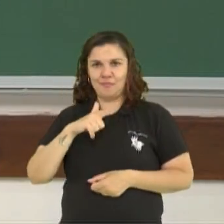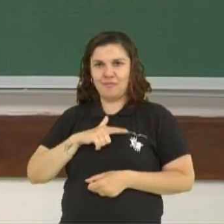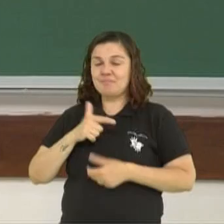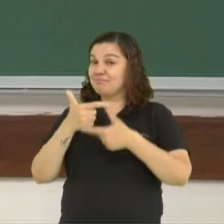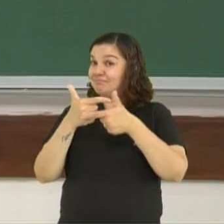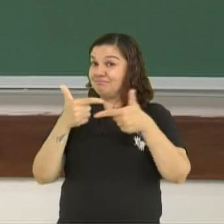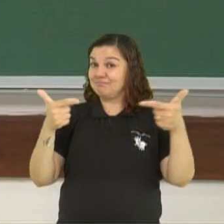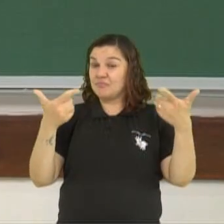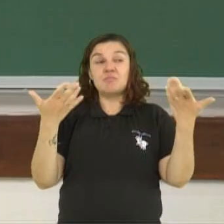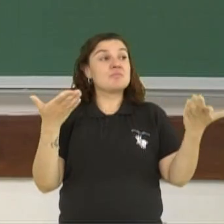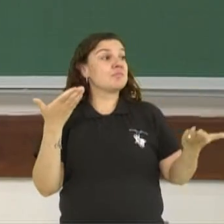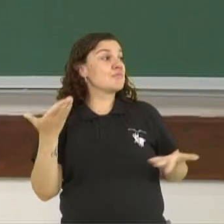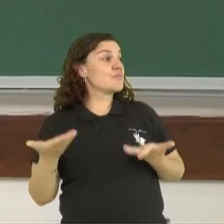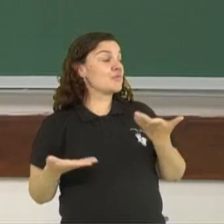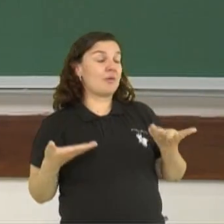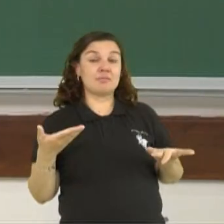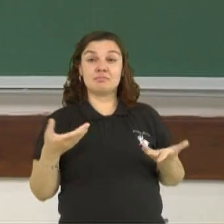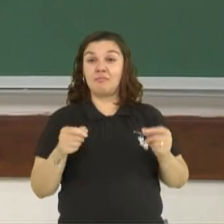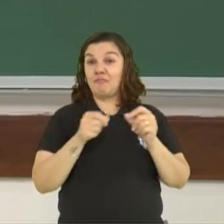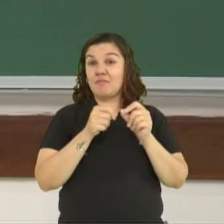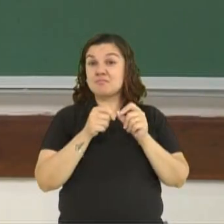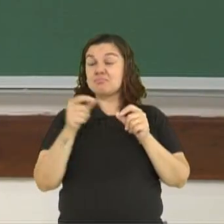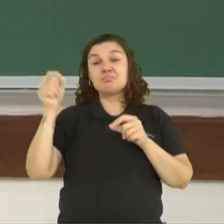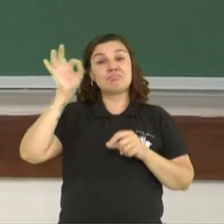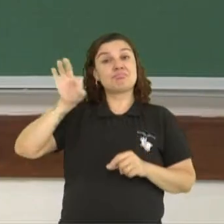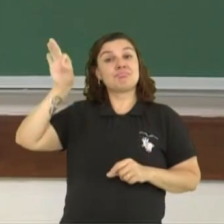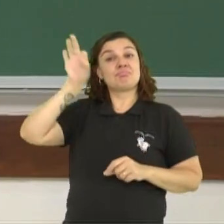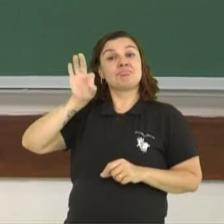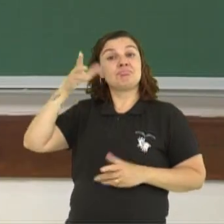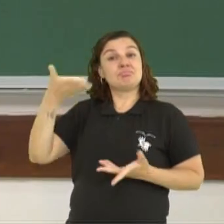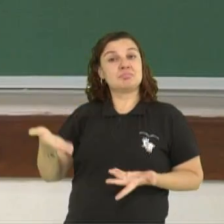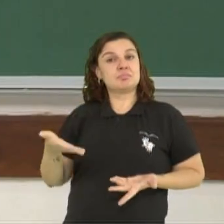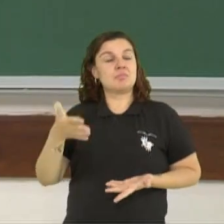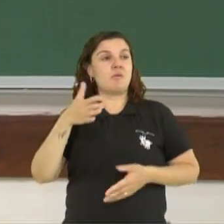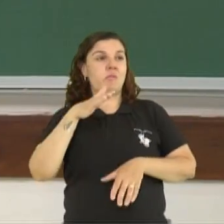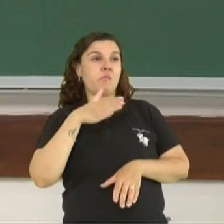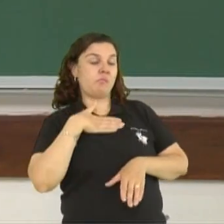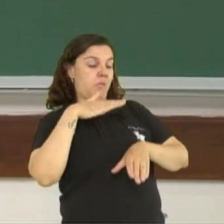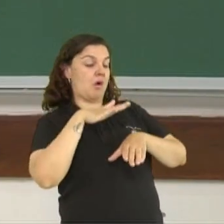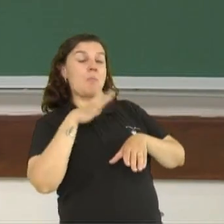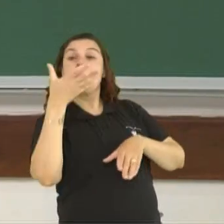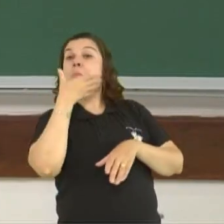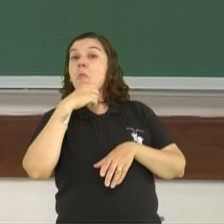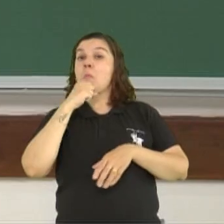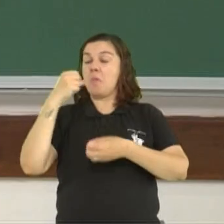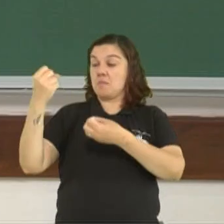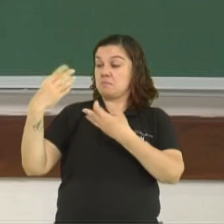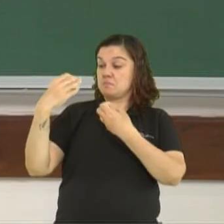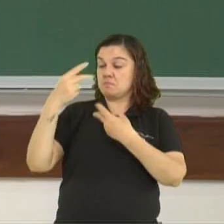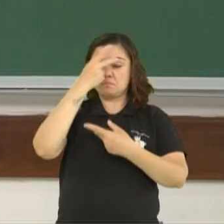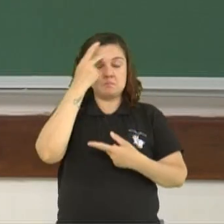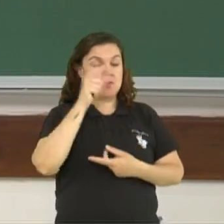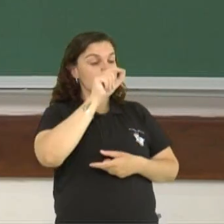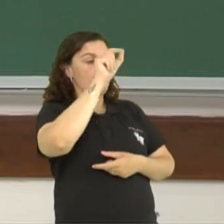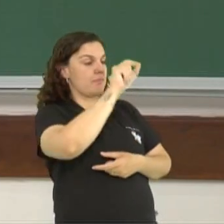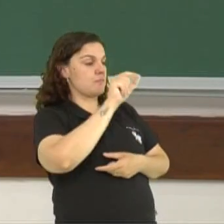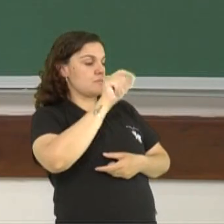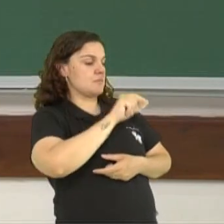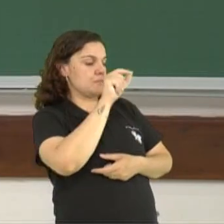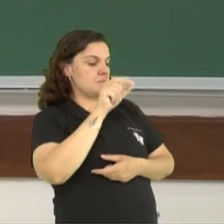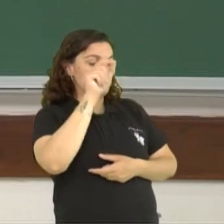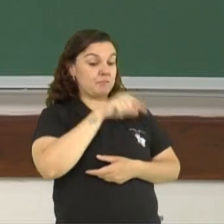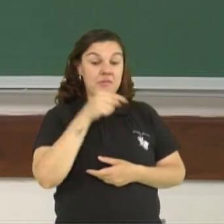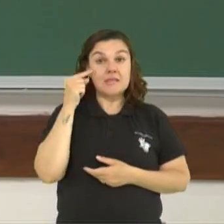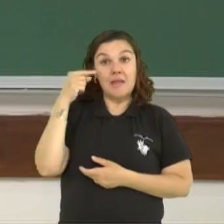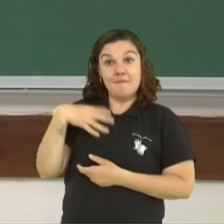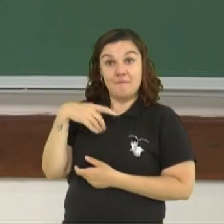faziam simplesmente um ofício. Ou seja, eu como pai aprendi a desenhar um ser humano, mesmo que seja no palitinho, daí eu ensino meu filho, meu